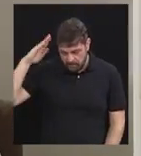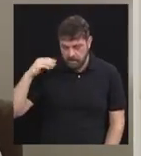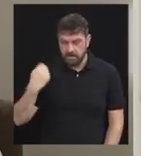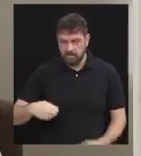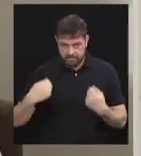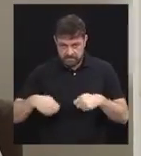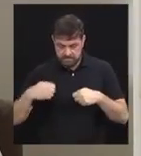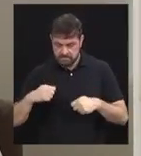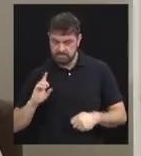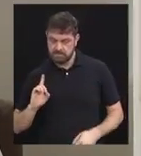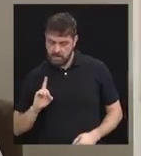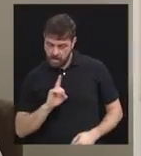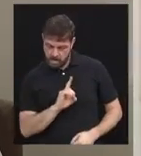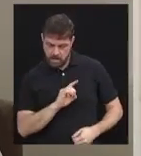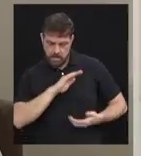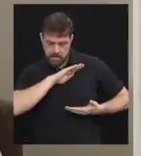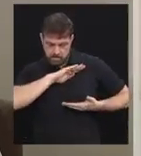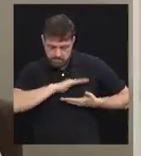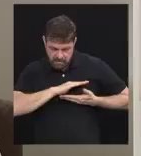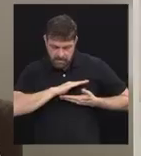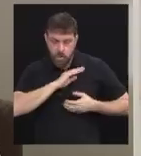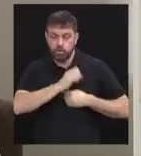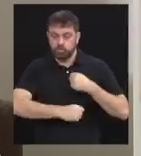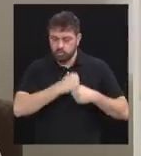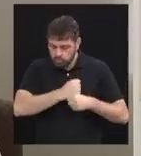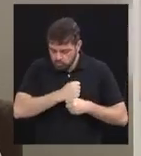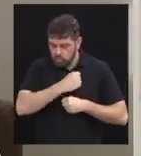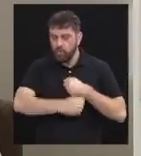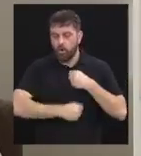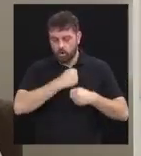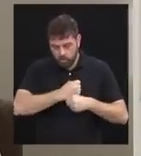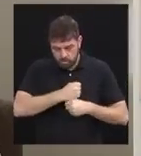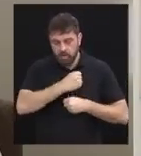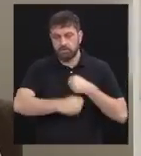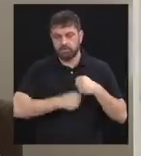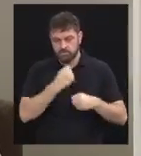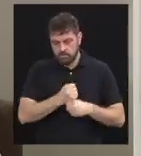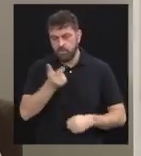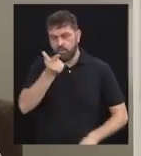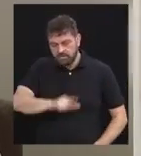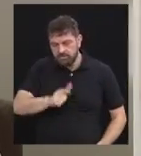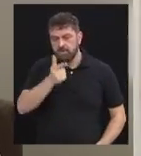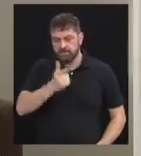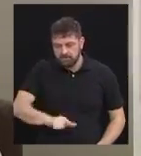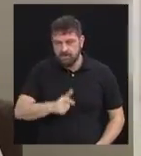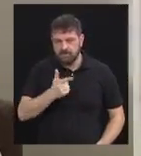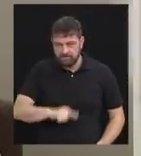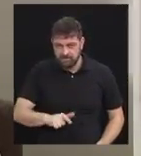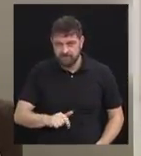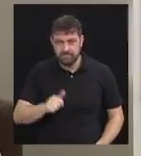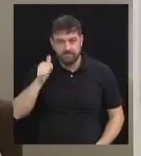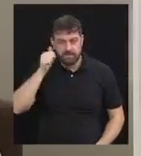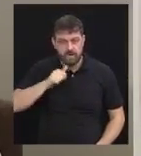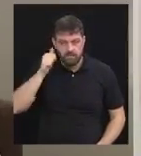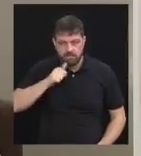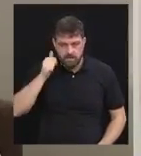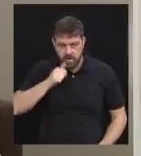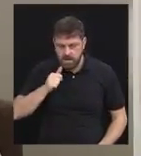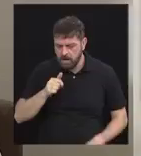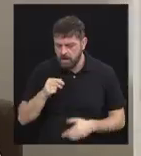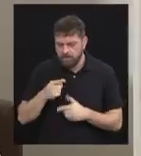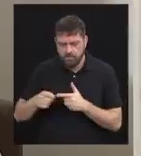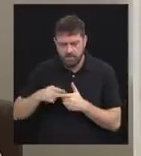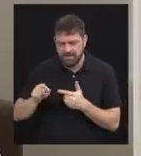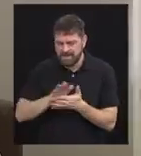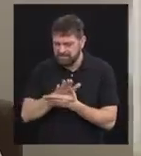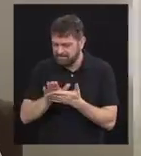fazer, então, a sua mamografia anual. Nós temos que dizer uma coisa que é muito importante. Isso é para a mulher assintomática.